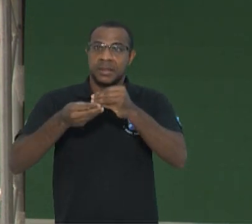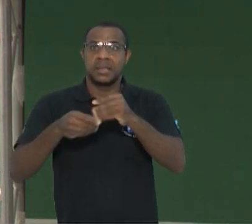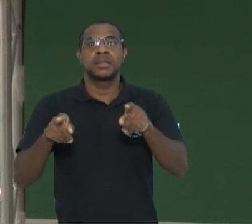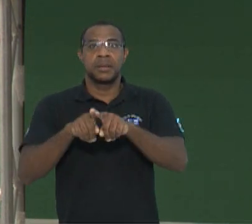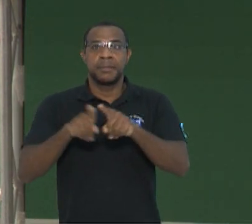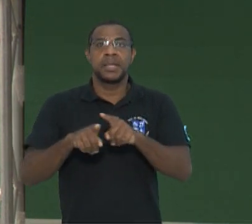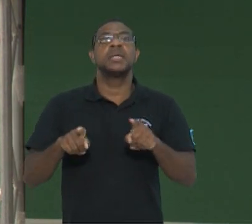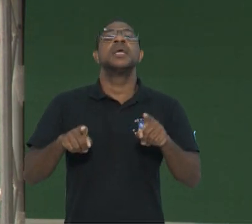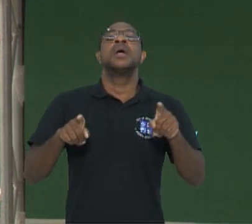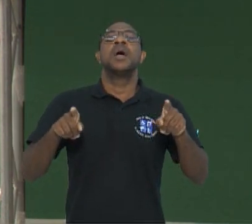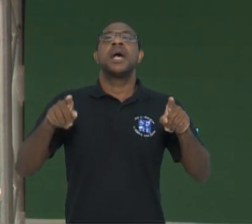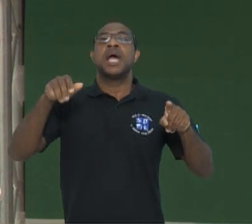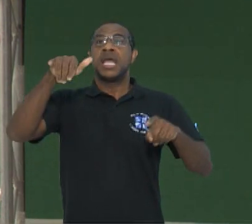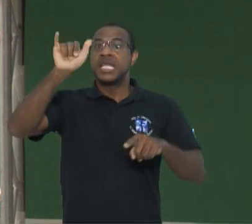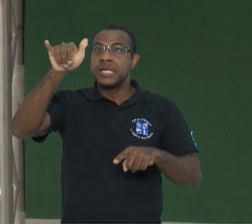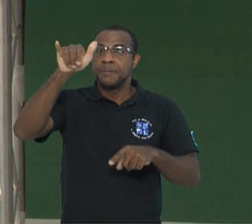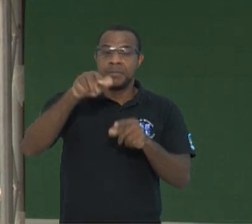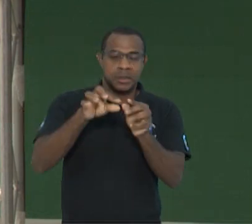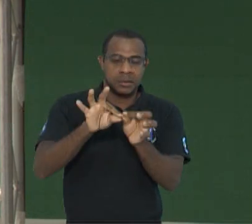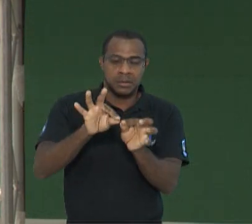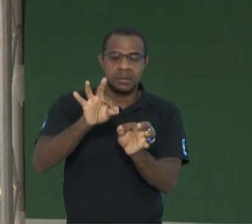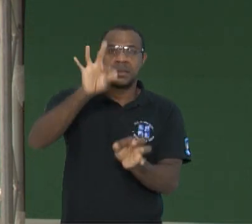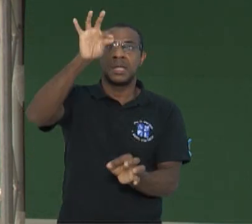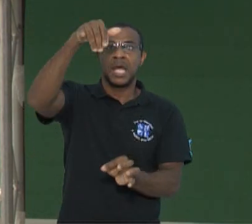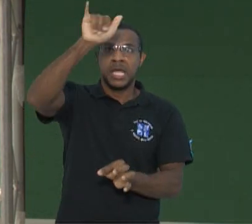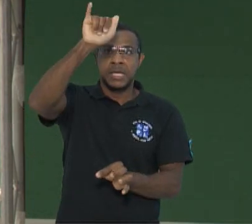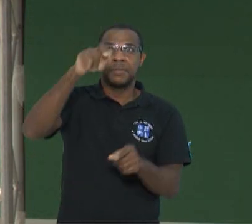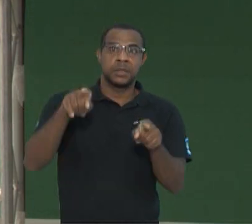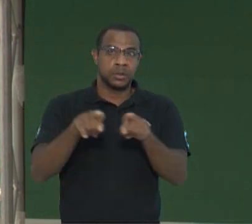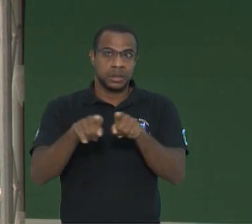y. Se os focos estão sobre o eixo y,